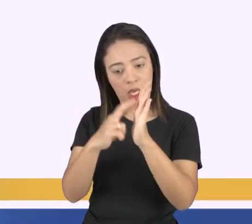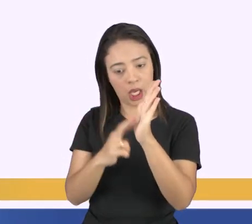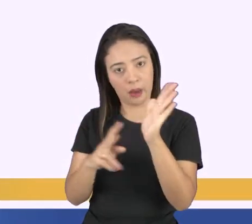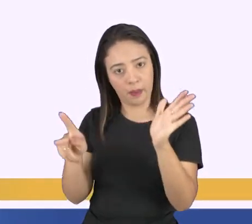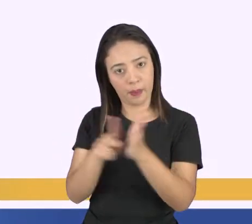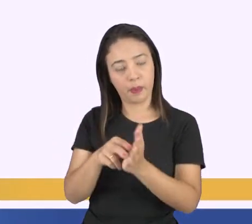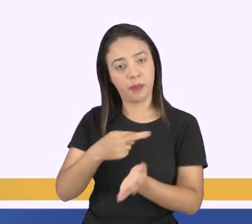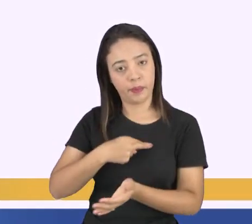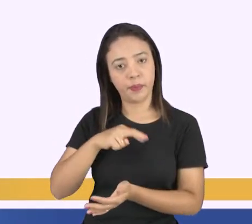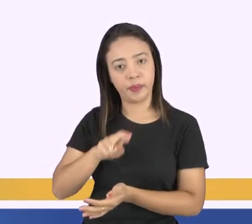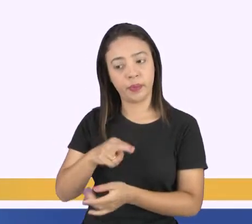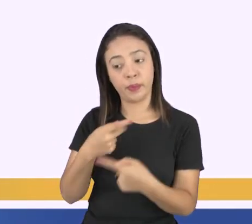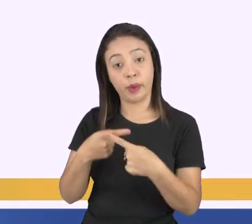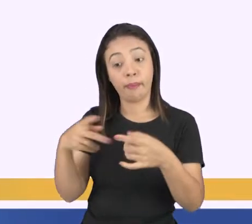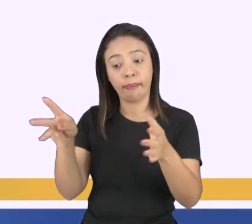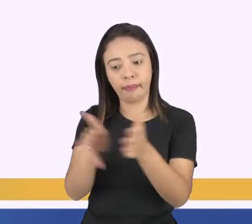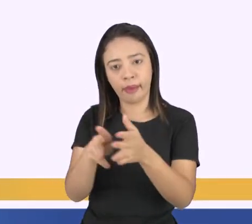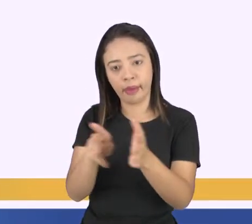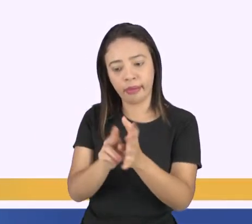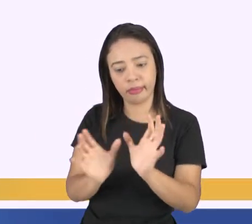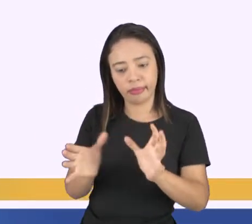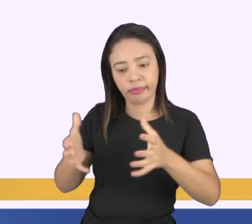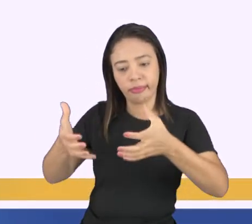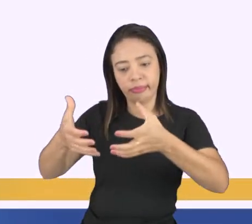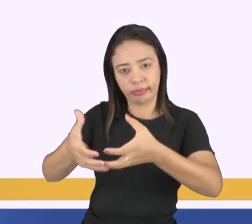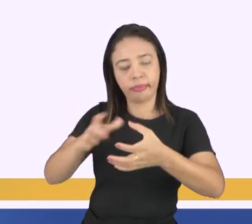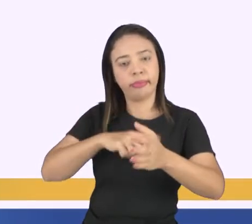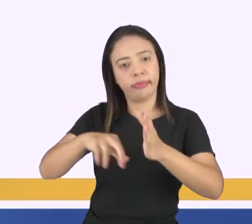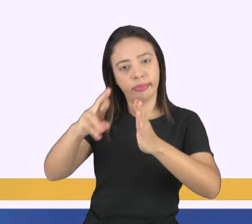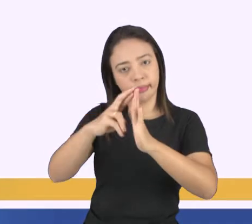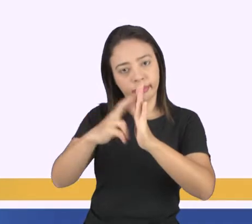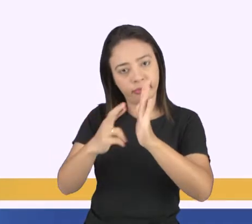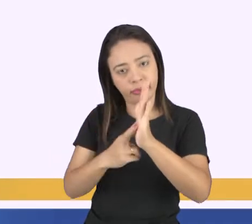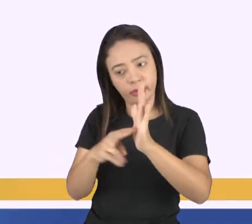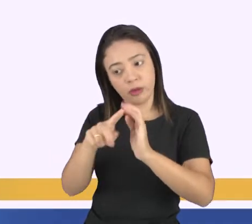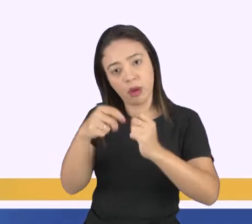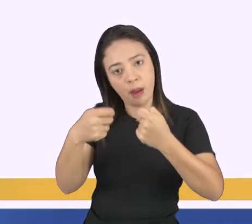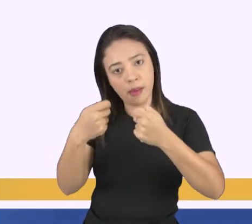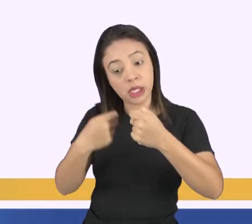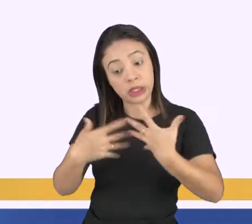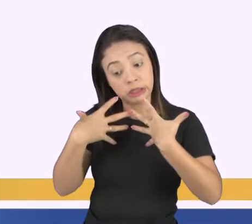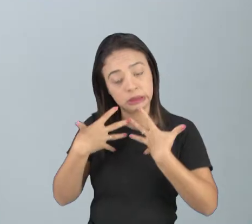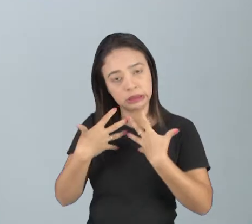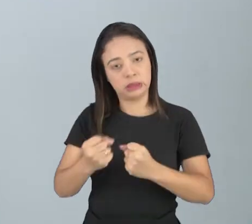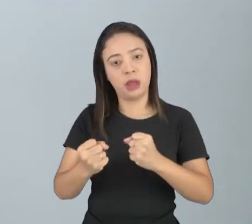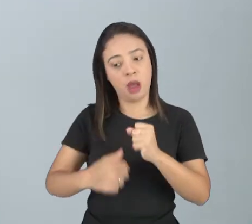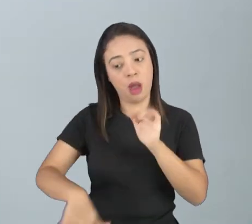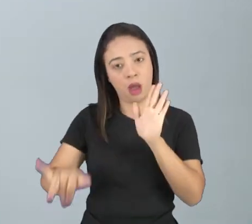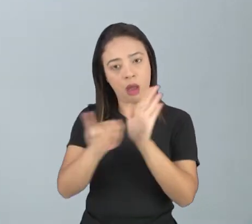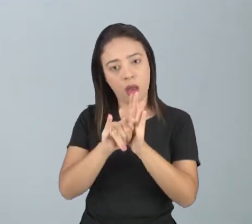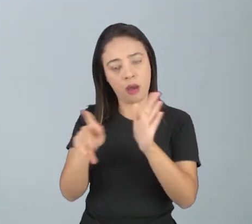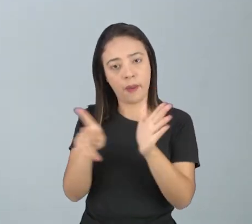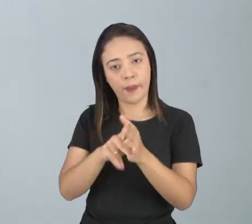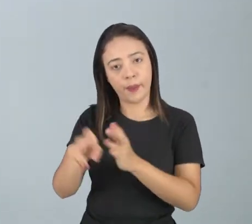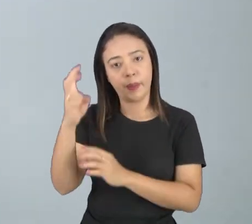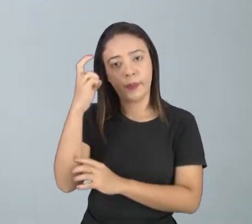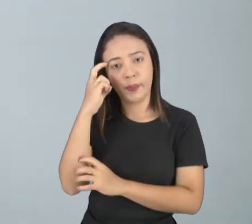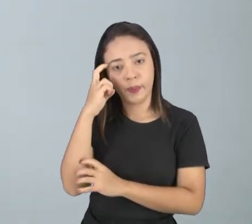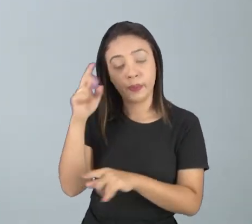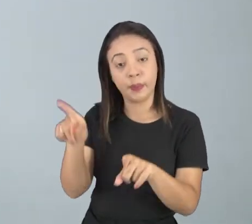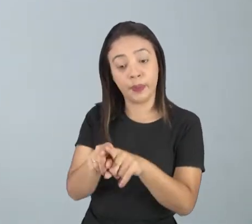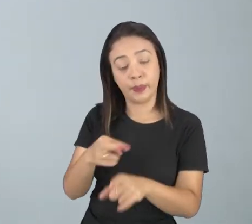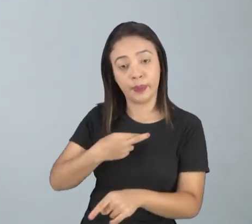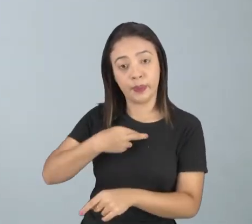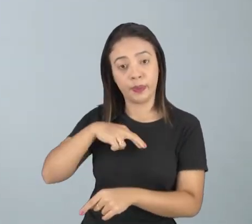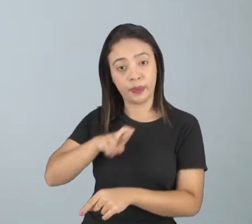faz parte daquela comunidade, você precisa se identificar com aquela identidade cultural e religiosa e você vai